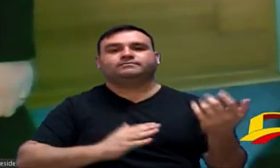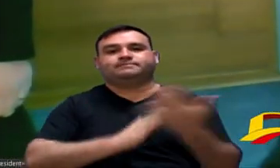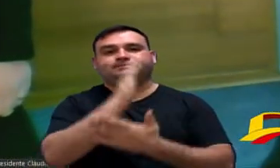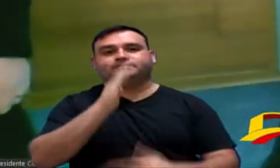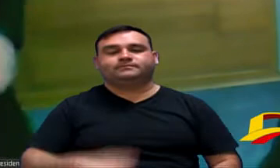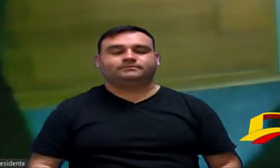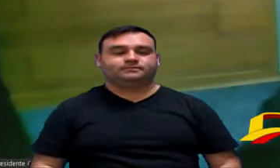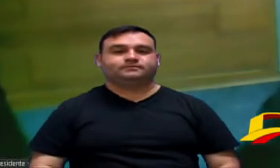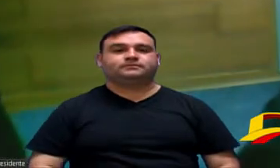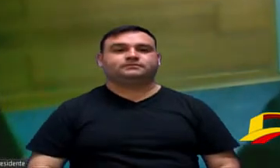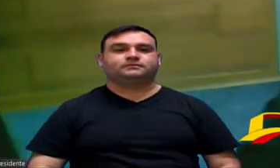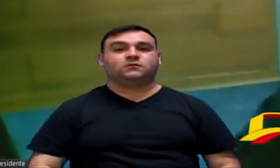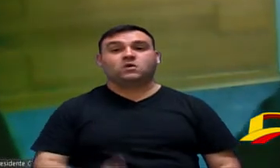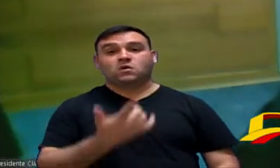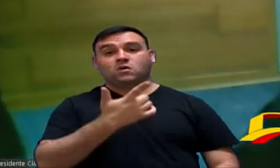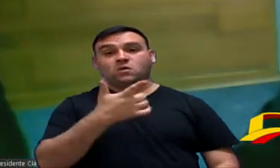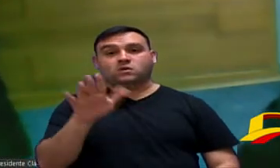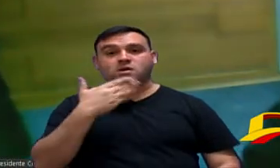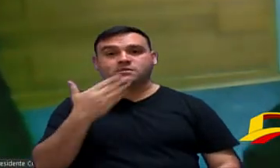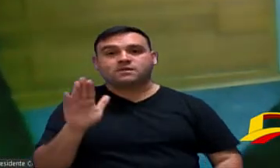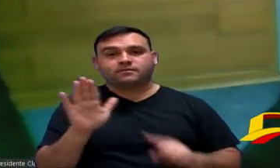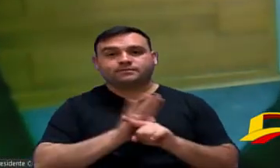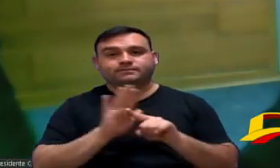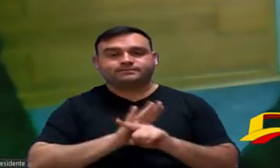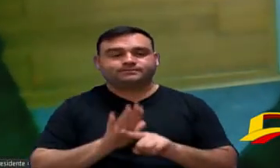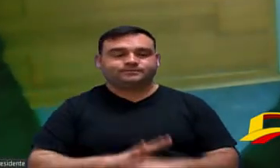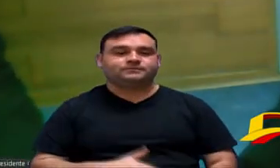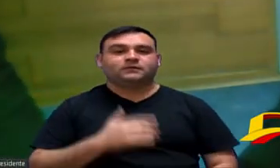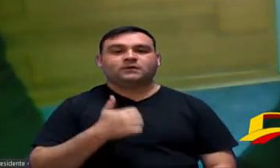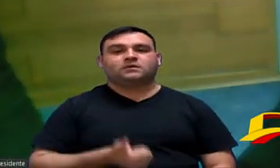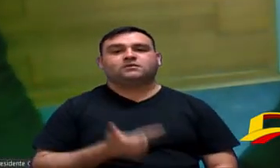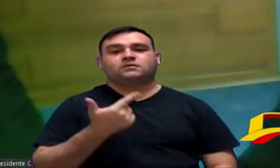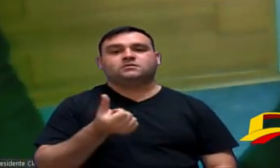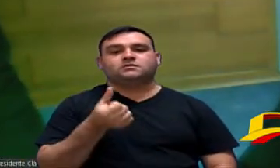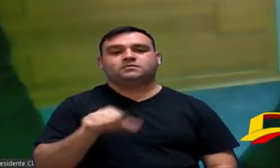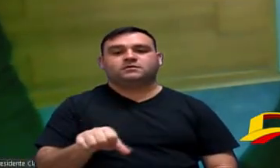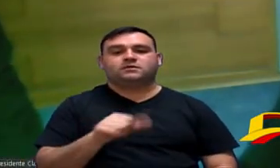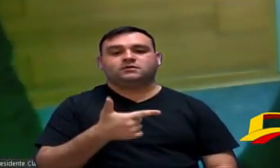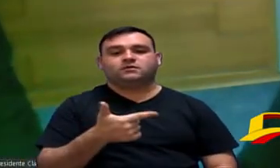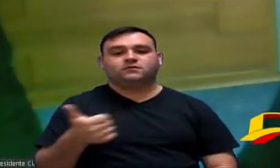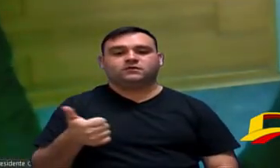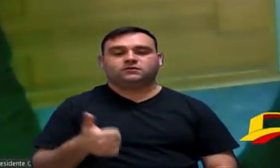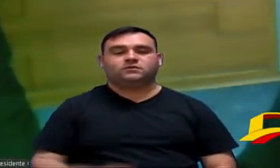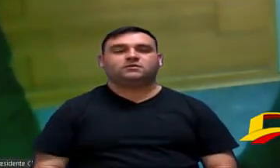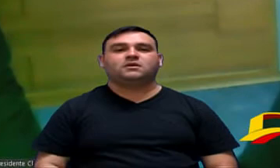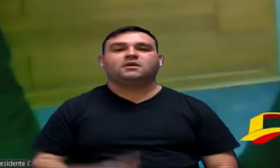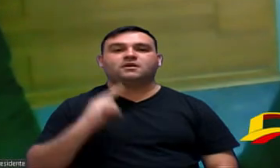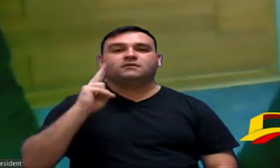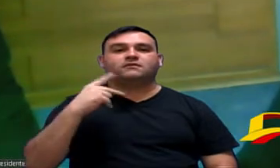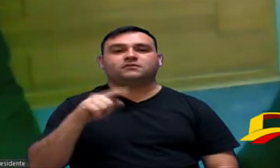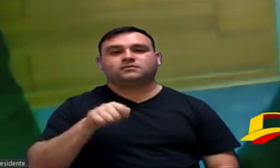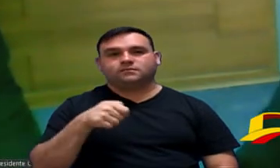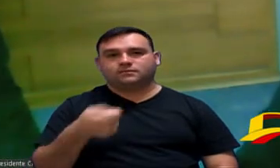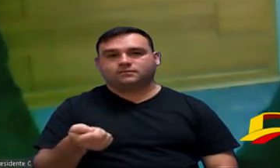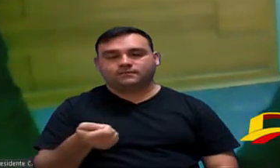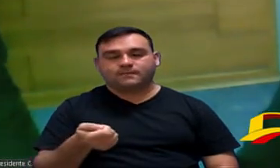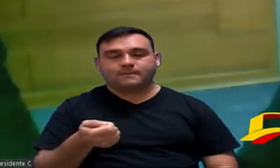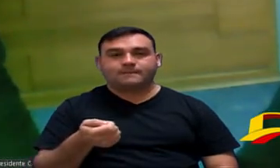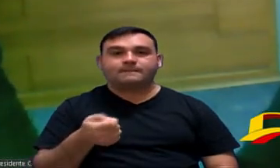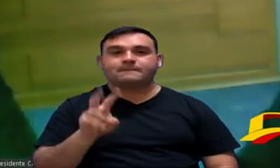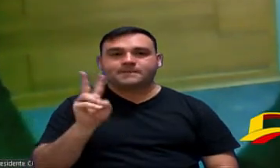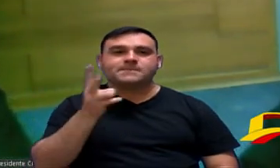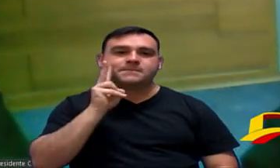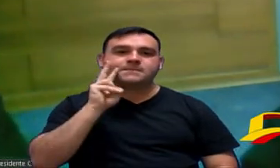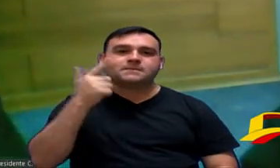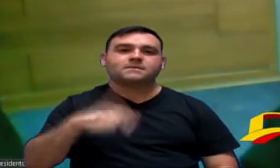Aprovado. O próximo requerimento, 1265-21, do vereador Vitão